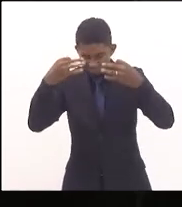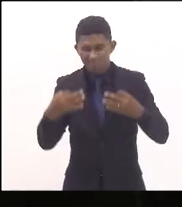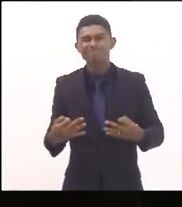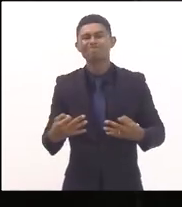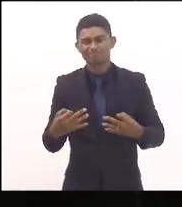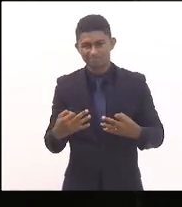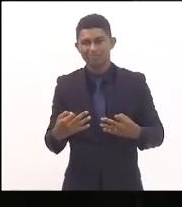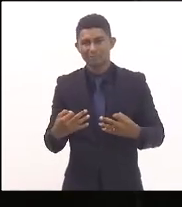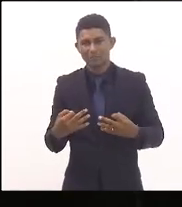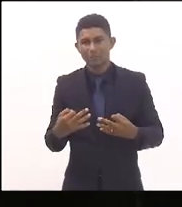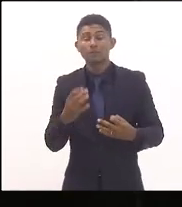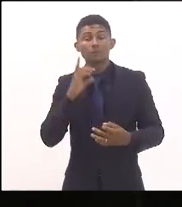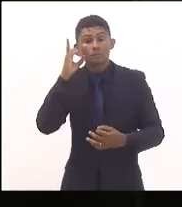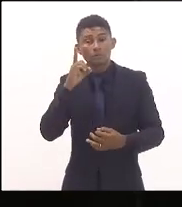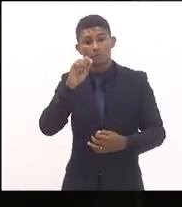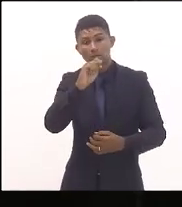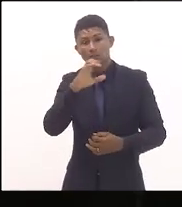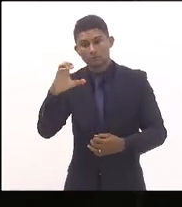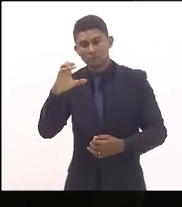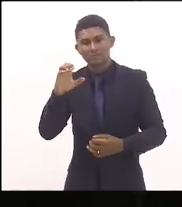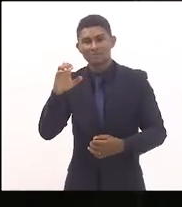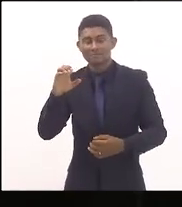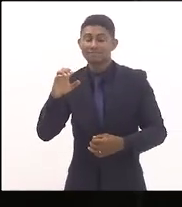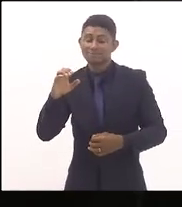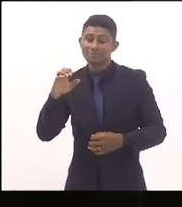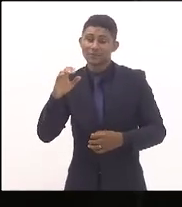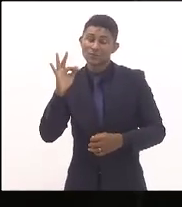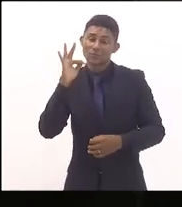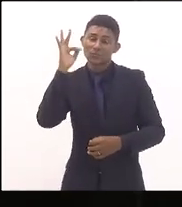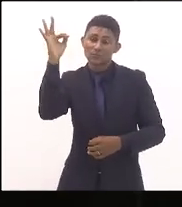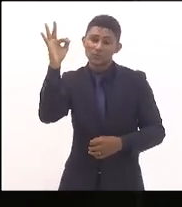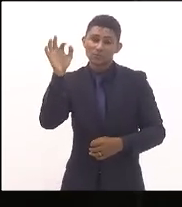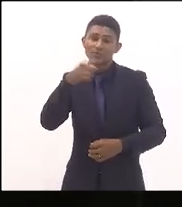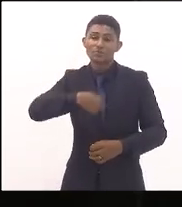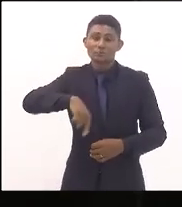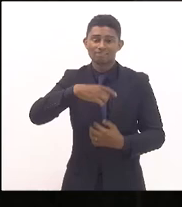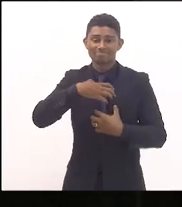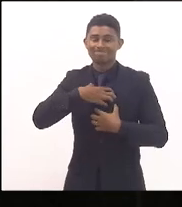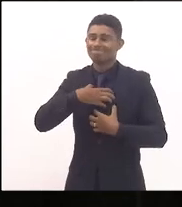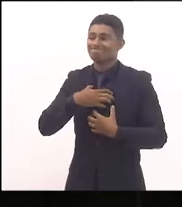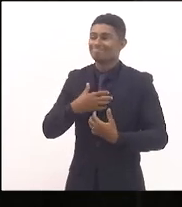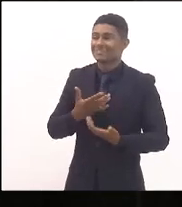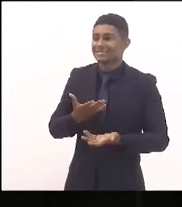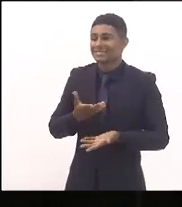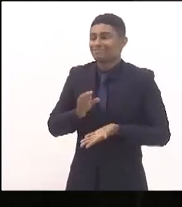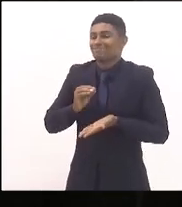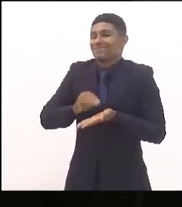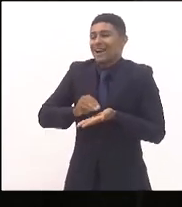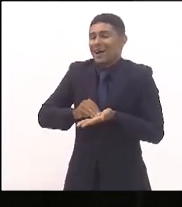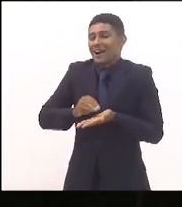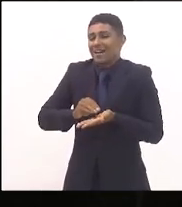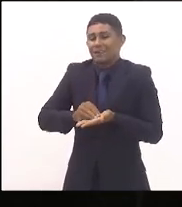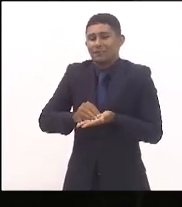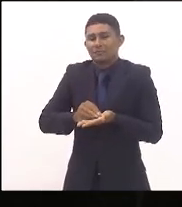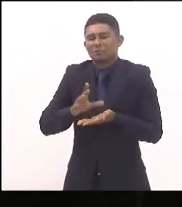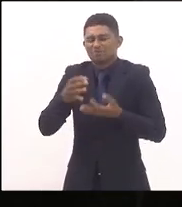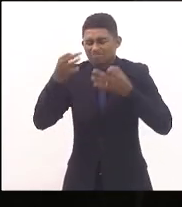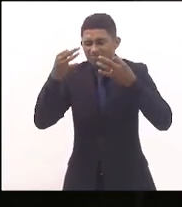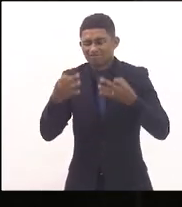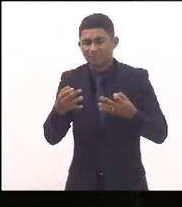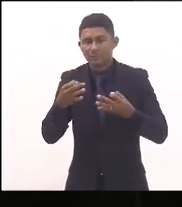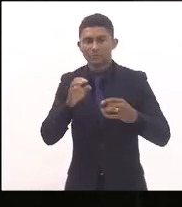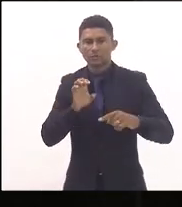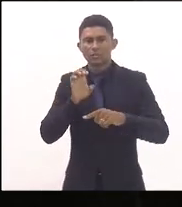que o deputado siciliano para muita falta mas ele trará para nosso nosso estado um